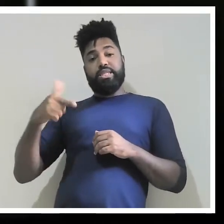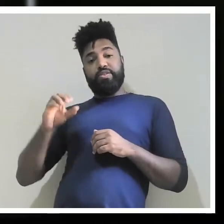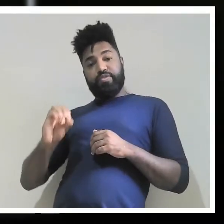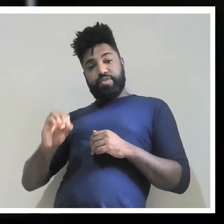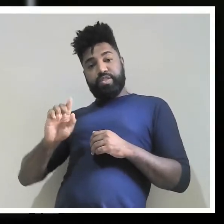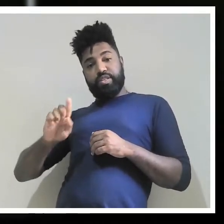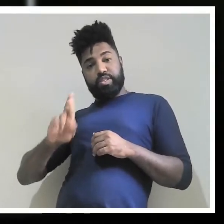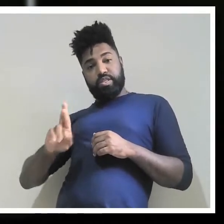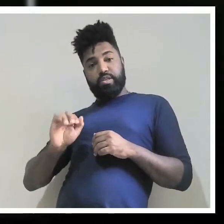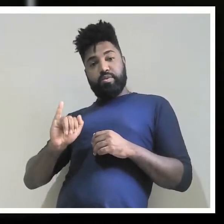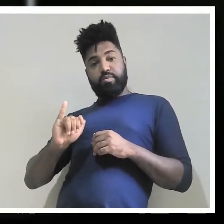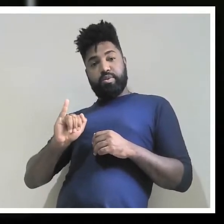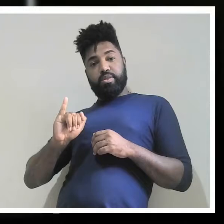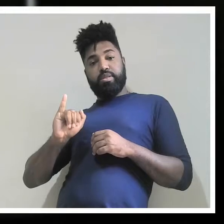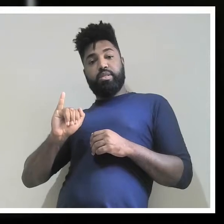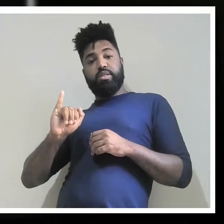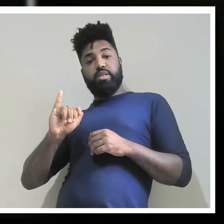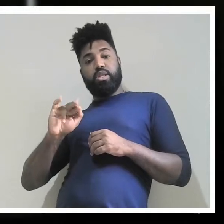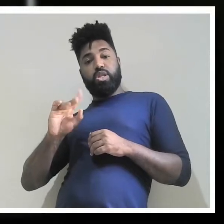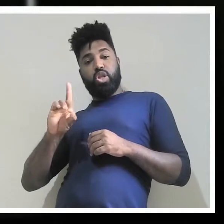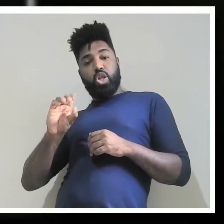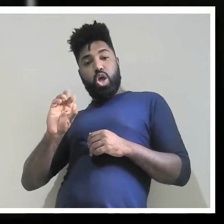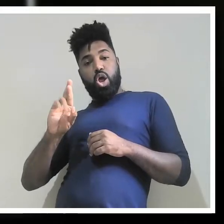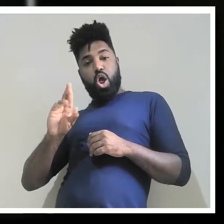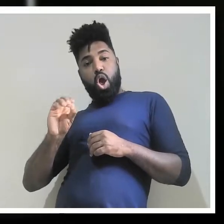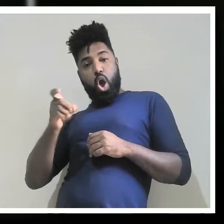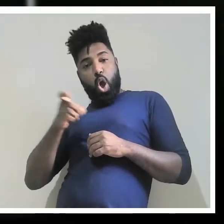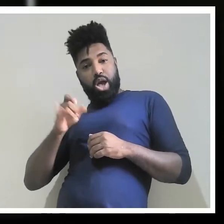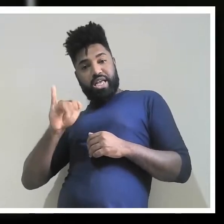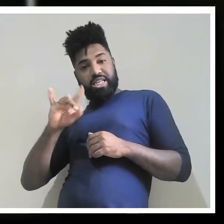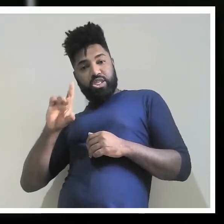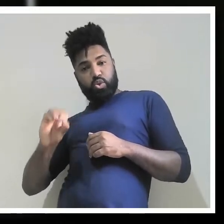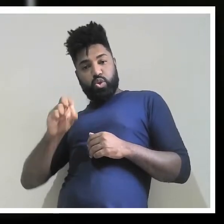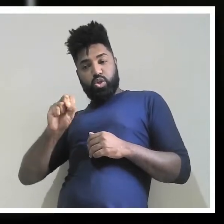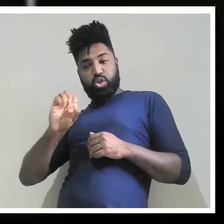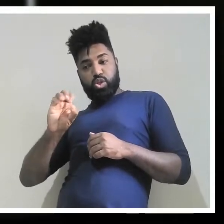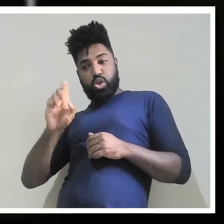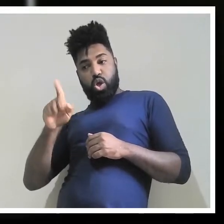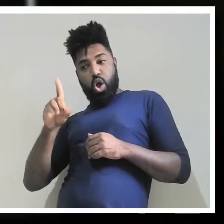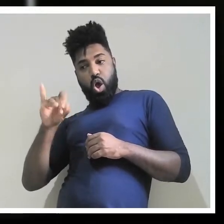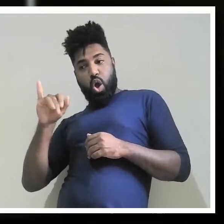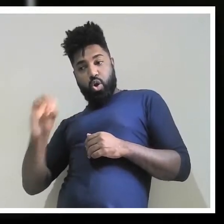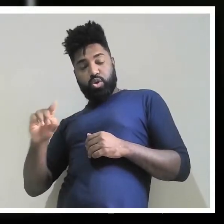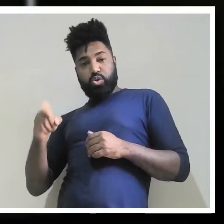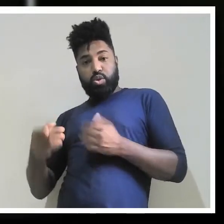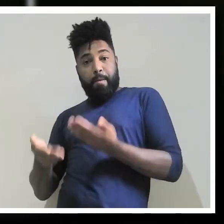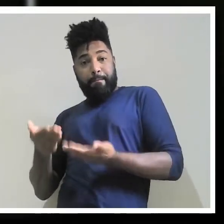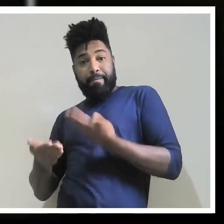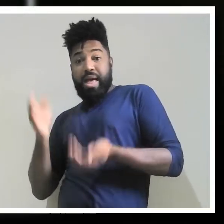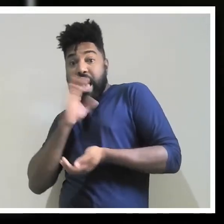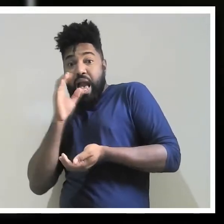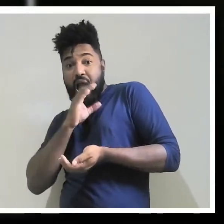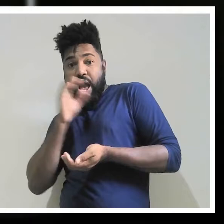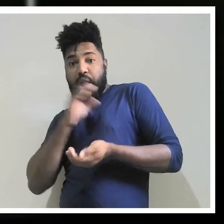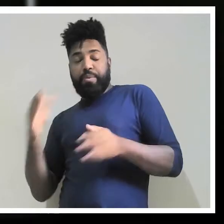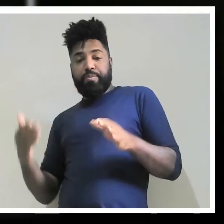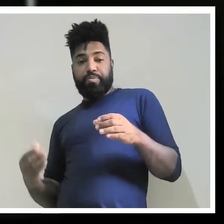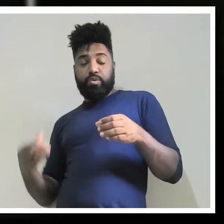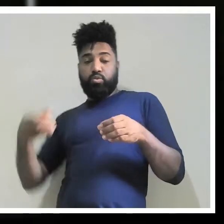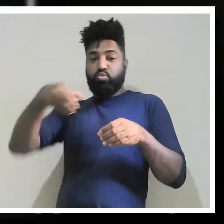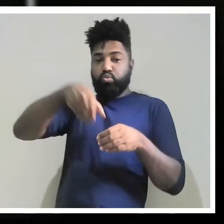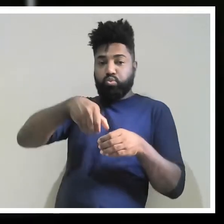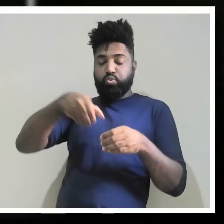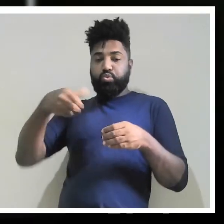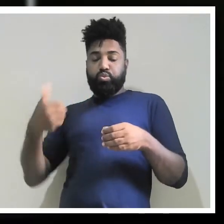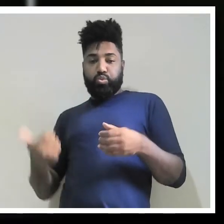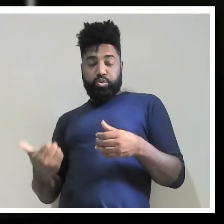hidróxido de sódio. Você deve pesar isso rapidamente, porque o hidróxido de sódio é muito higroscópico, senão fica difícil transferir essa quantidade para o